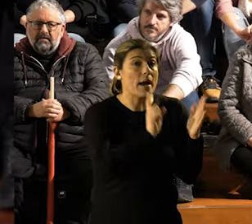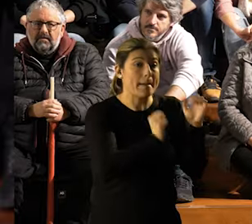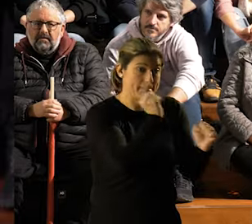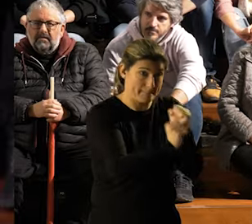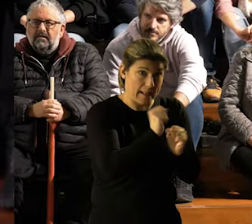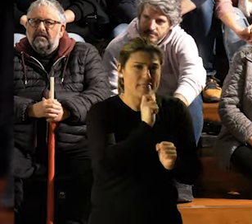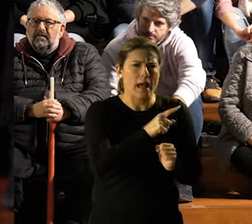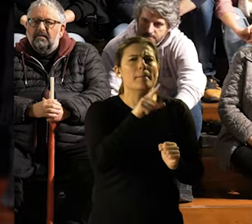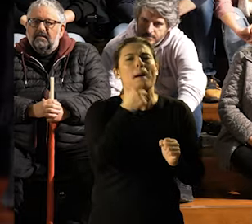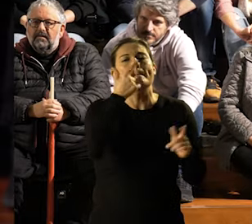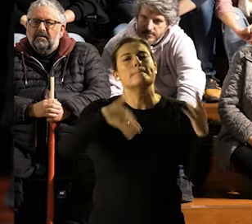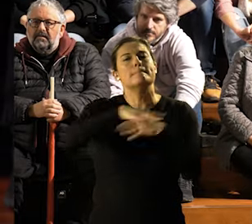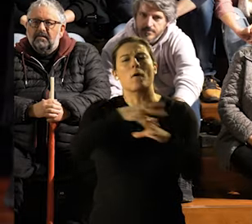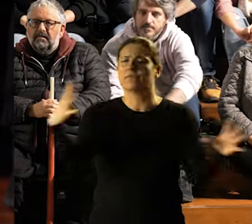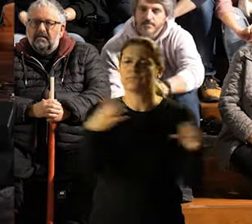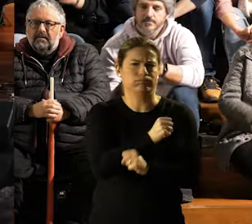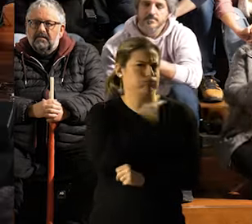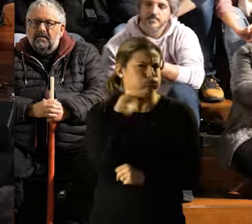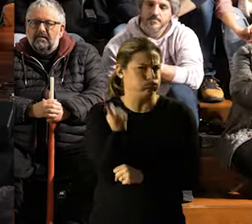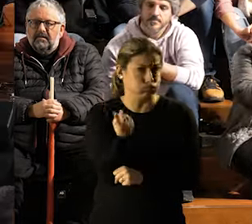não conseguem matar um